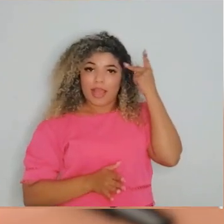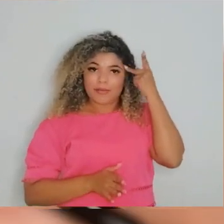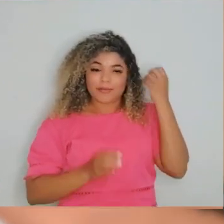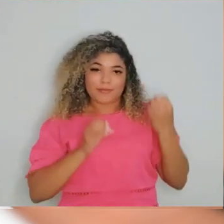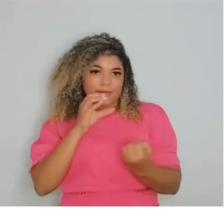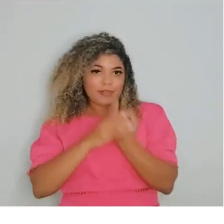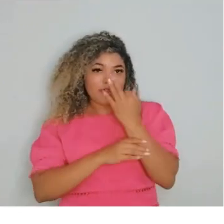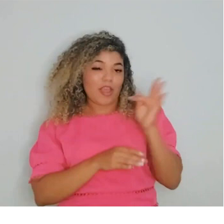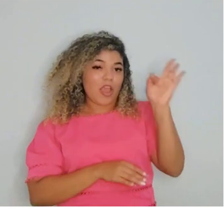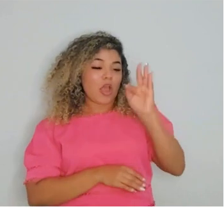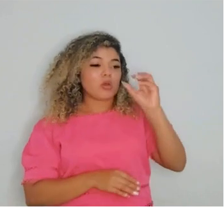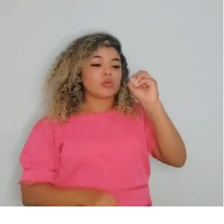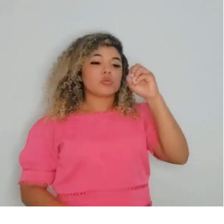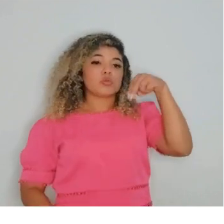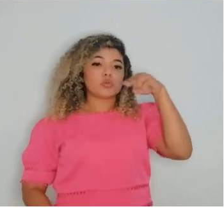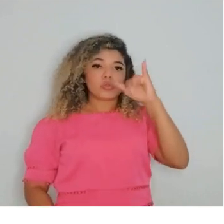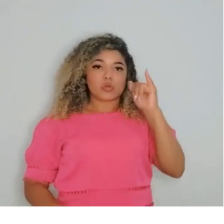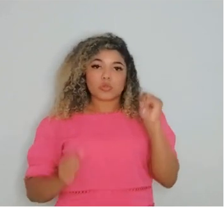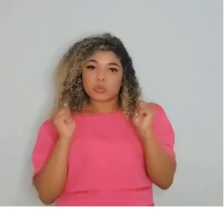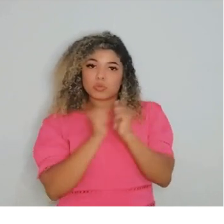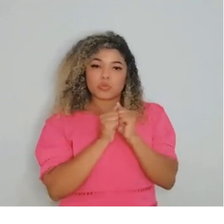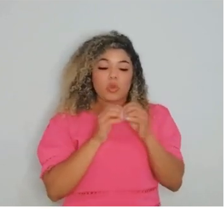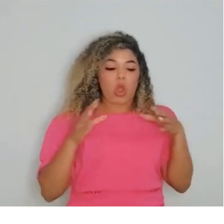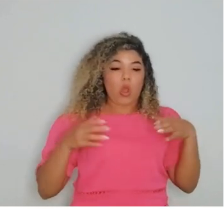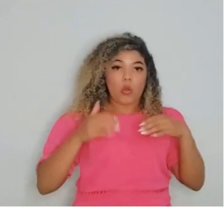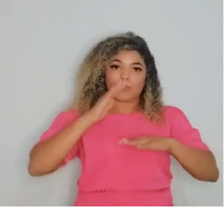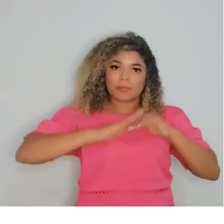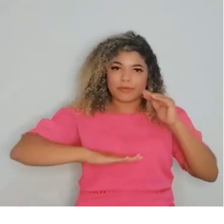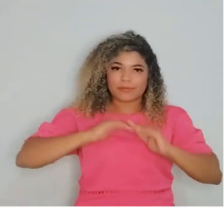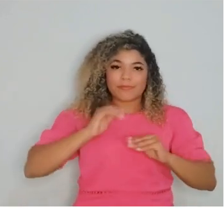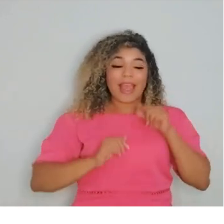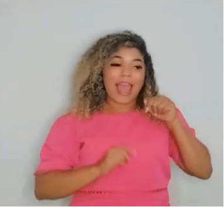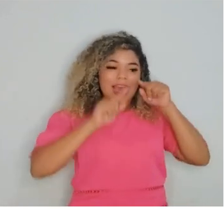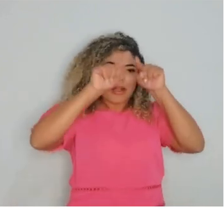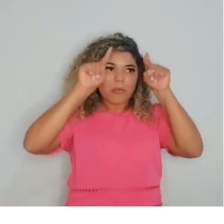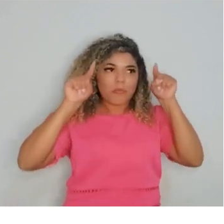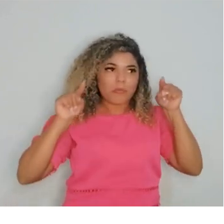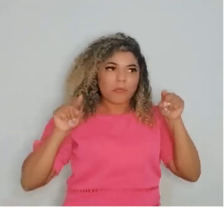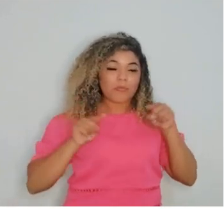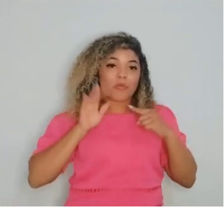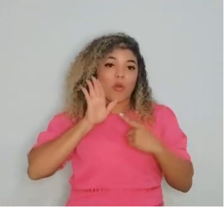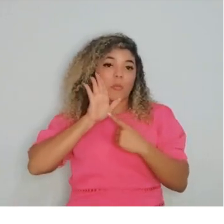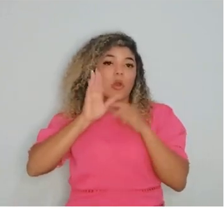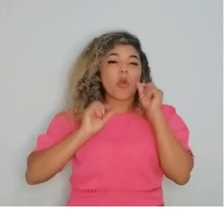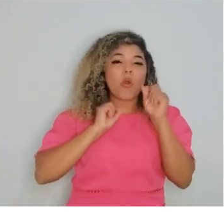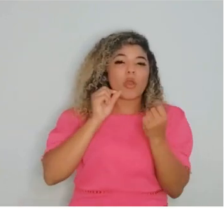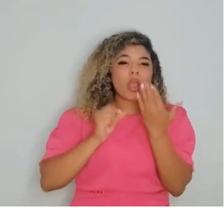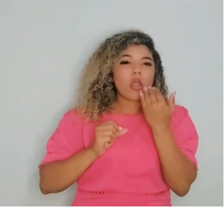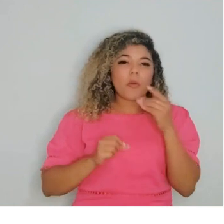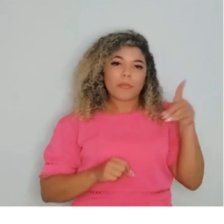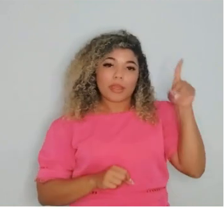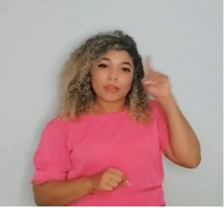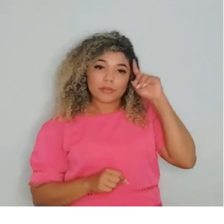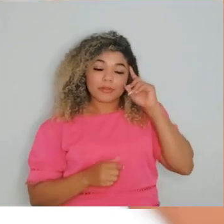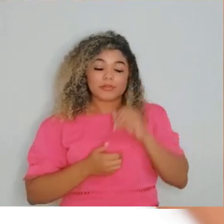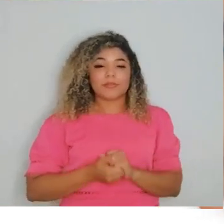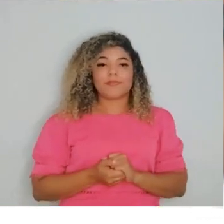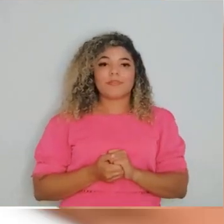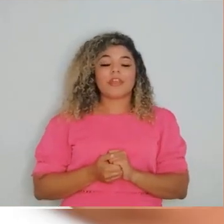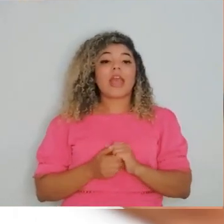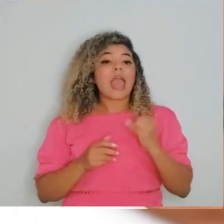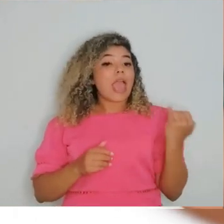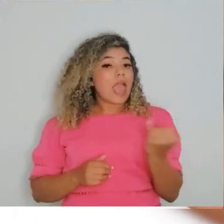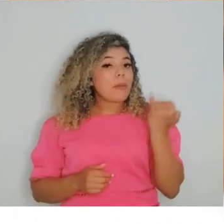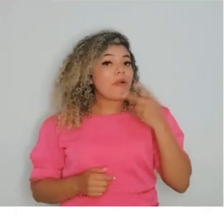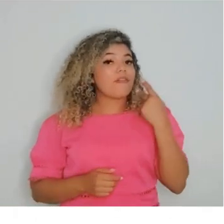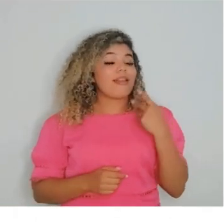Nutrição da USP, Sônia Tucunduva, juntamente com sua equipe. Essa pirâmide mostra o que devemos comer no dia a dia.